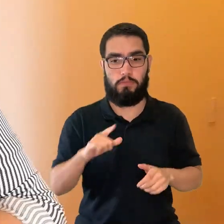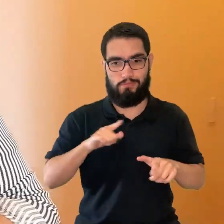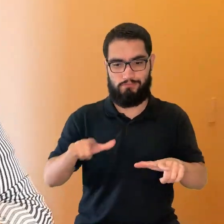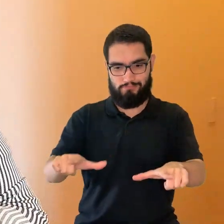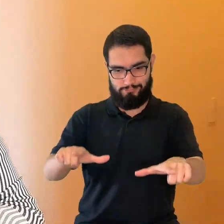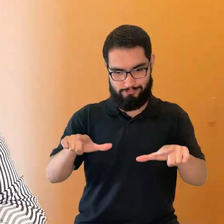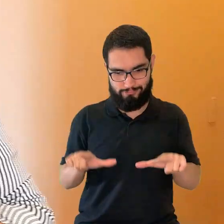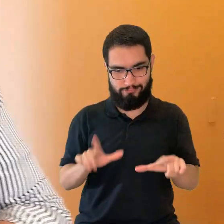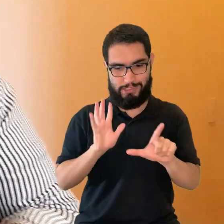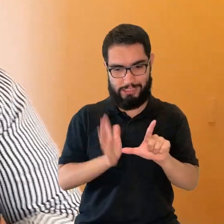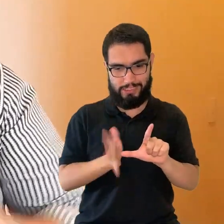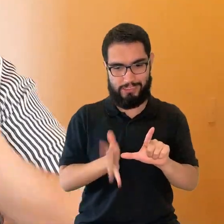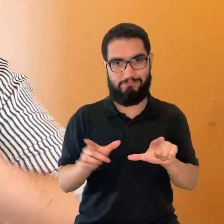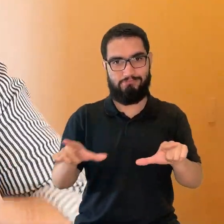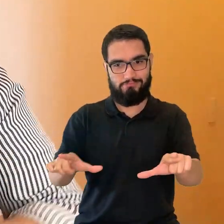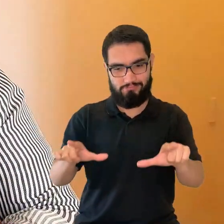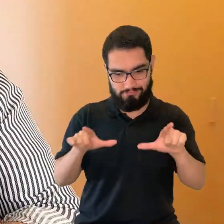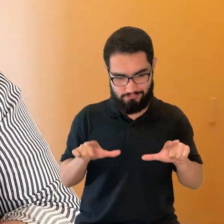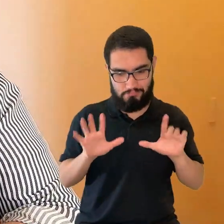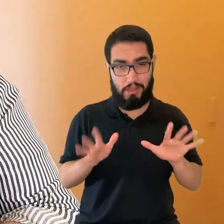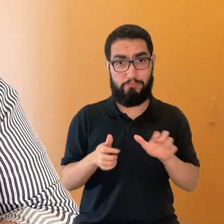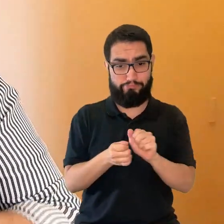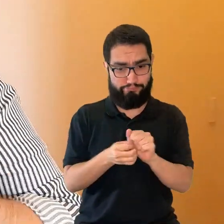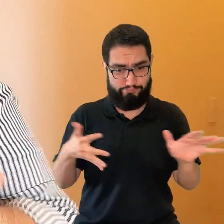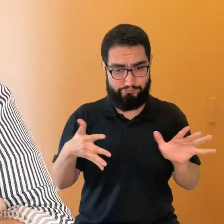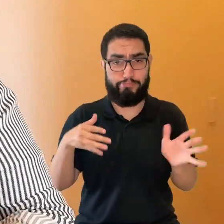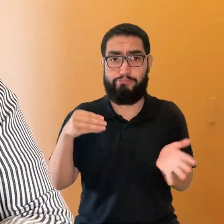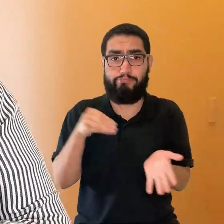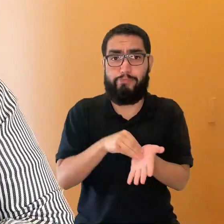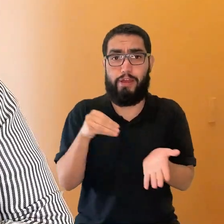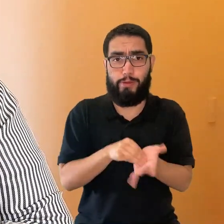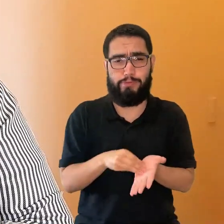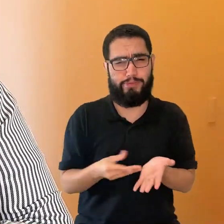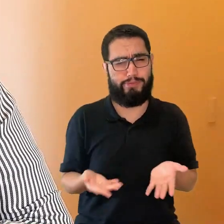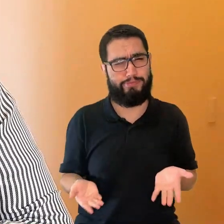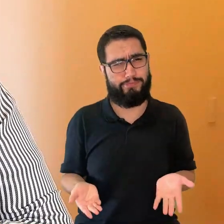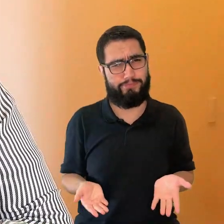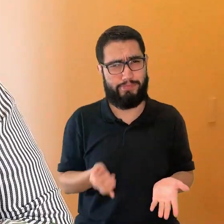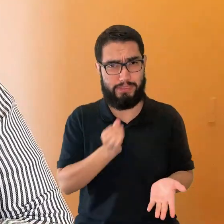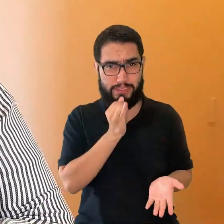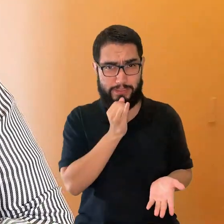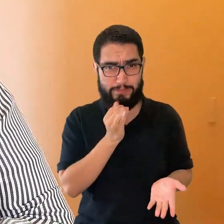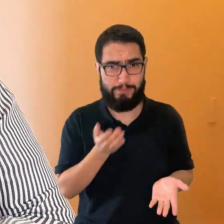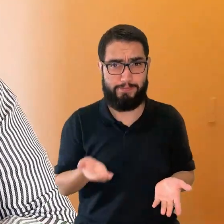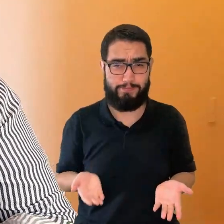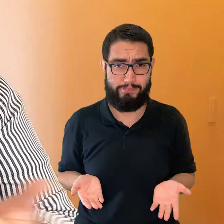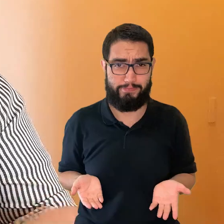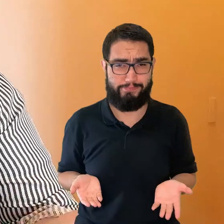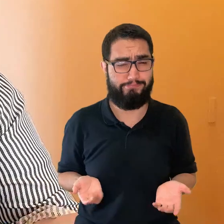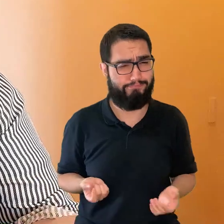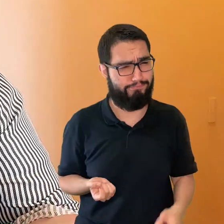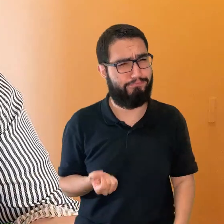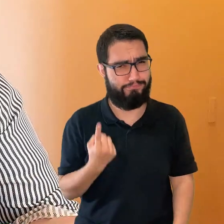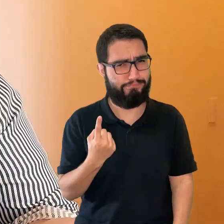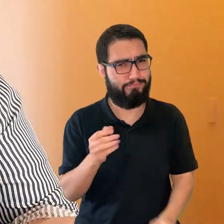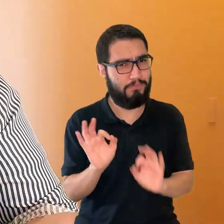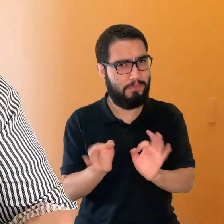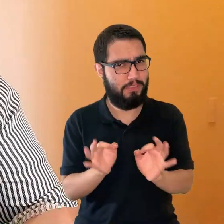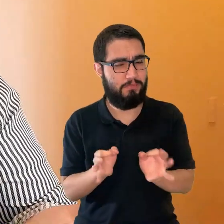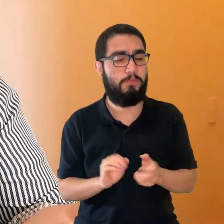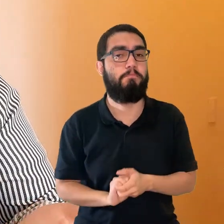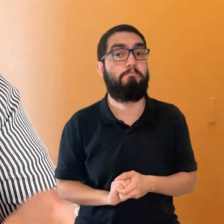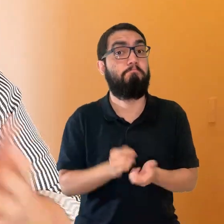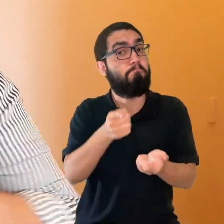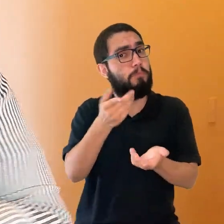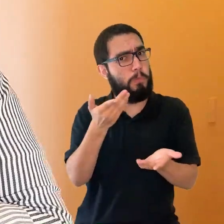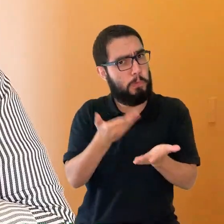coisa eu ter o diploma de letras Libras, me formar e não ter fluência na língua, por exemplo? Então é algo contundente, não é